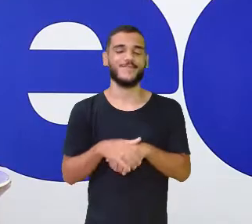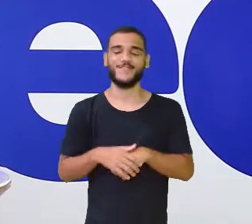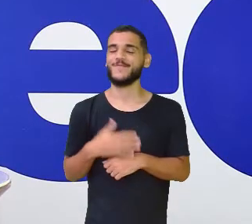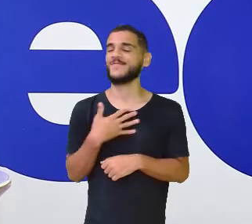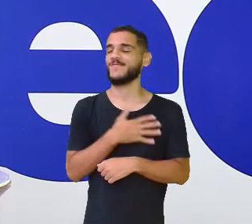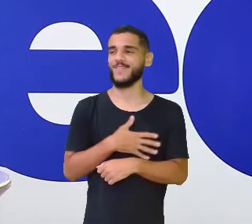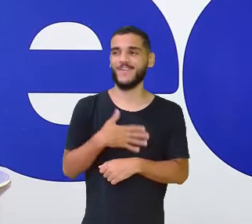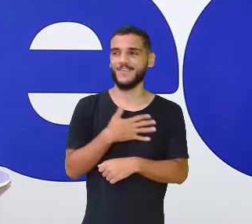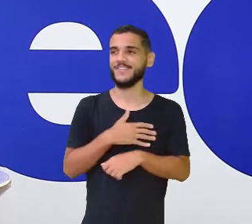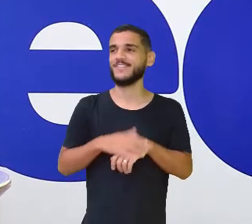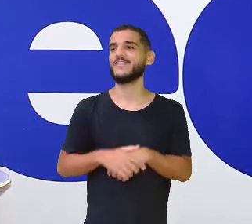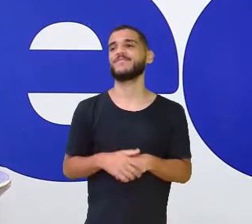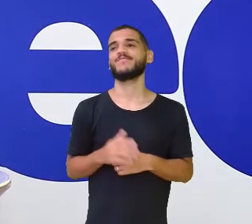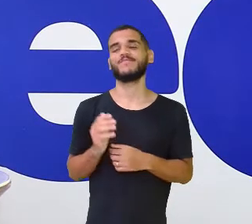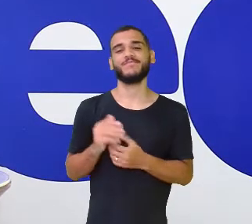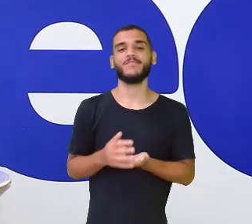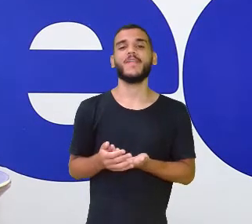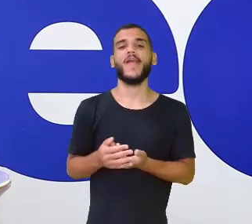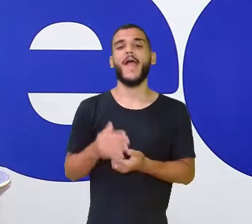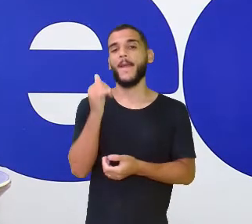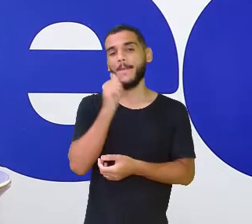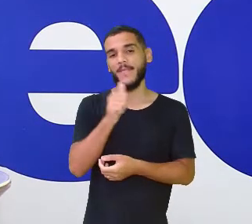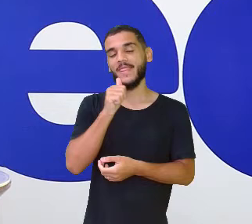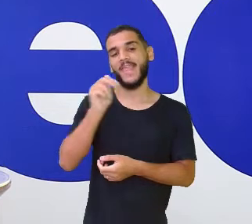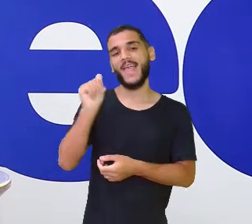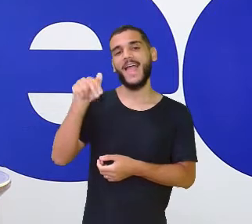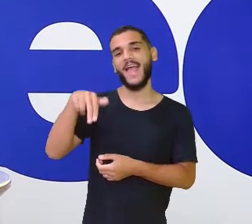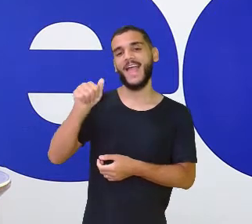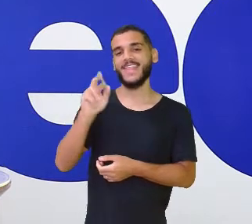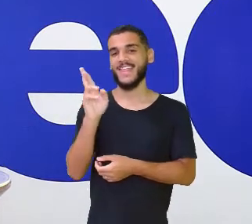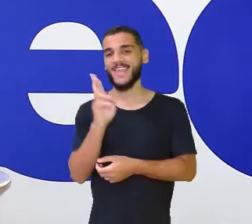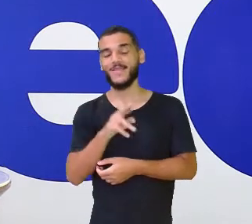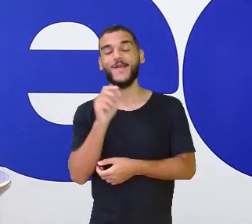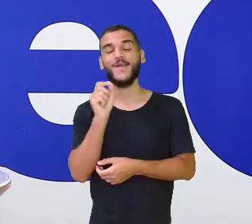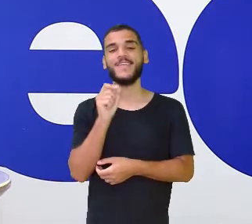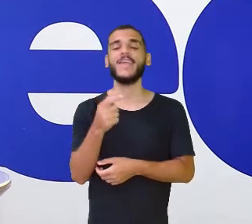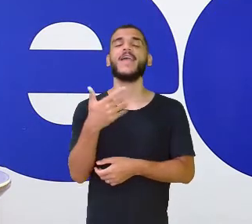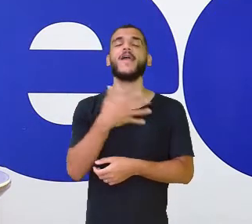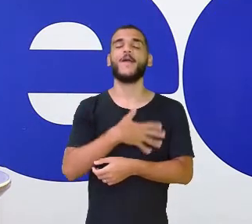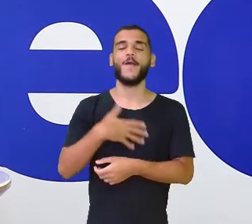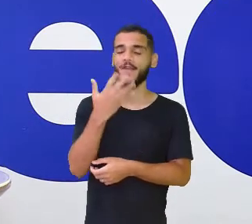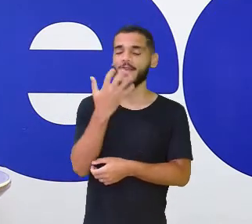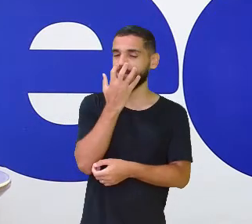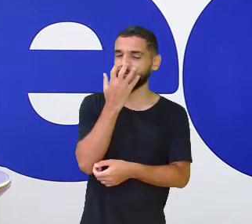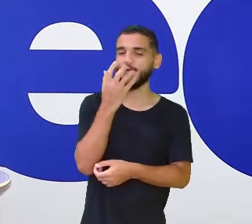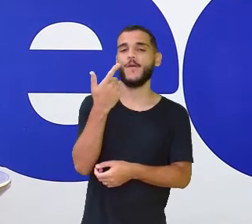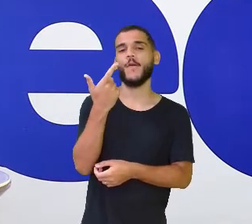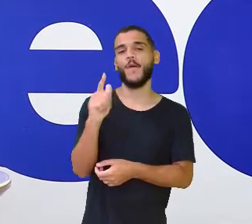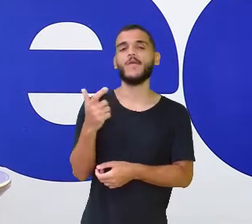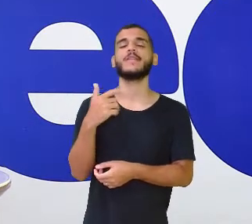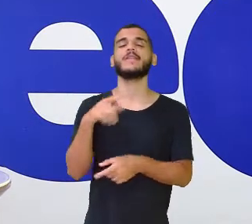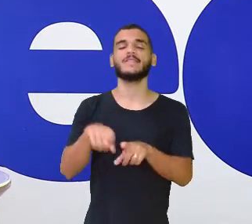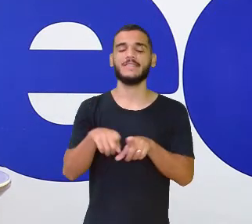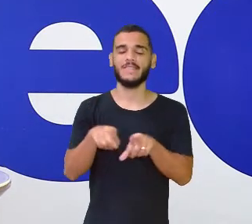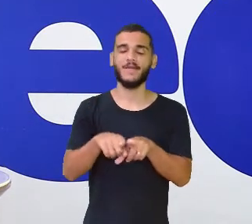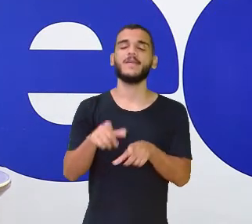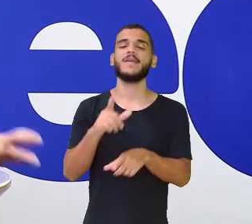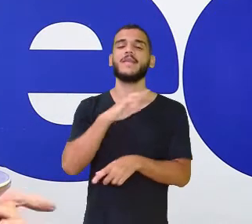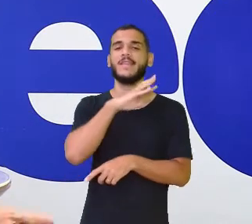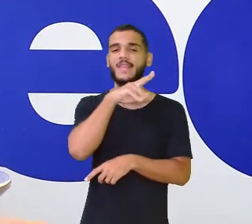tem o dela, né? O bichinho fofinho dela. A Yasmin disse que gosta muito de cachorro. E hoje a gente tá vendo aí